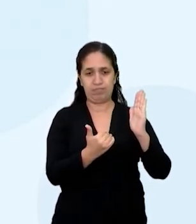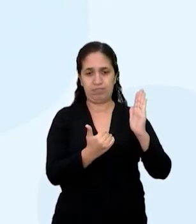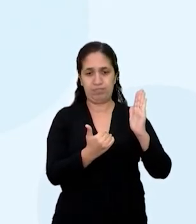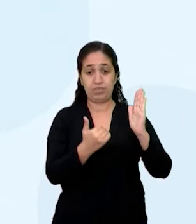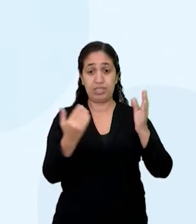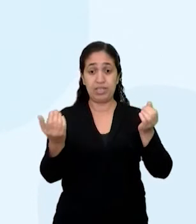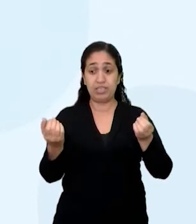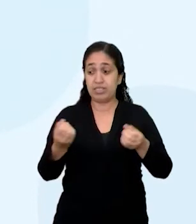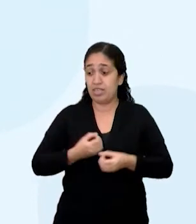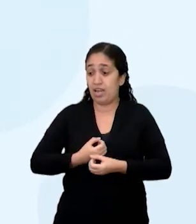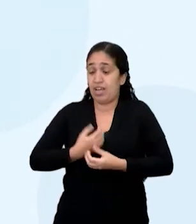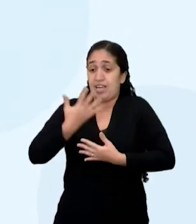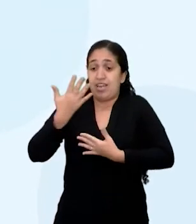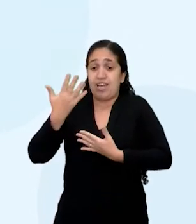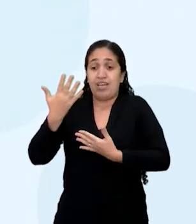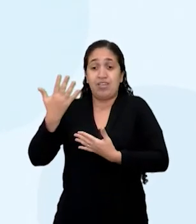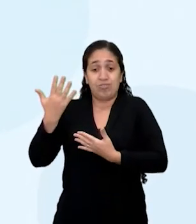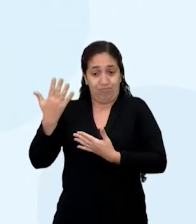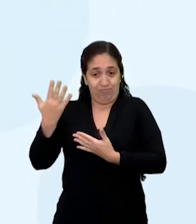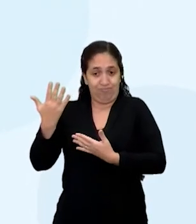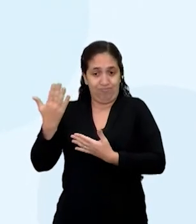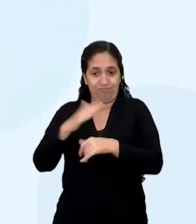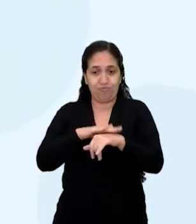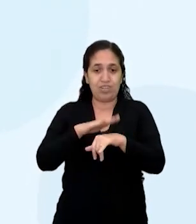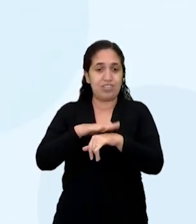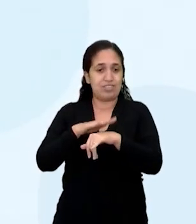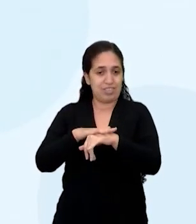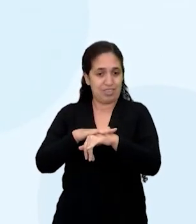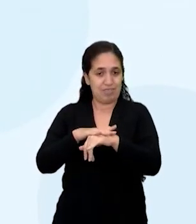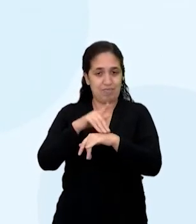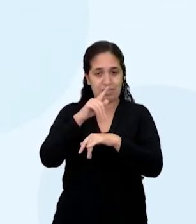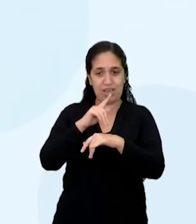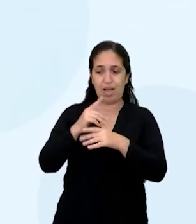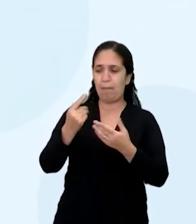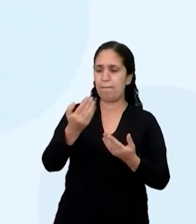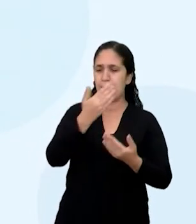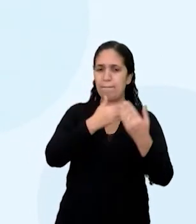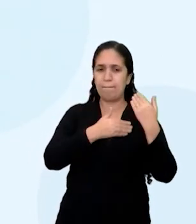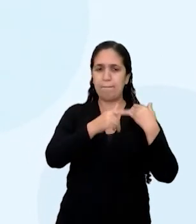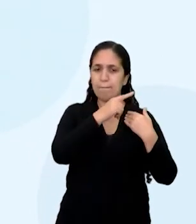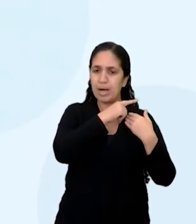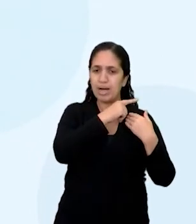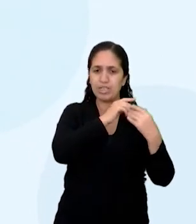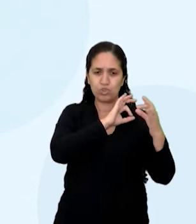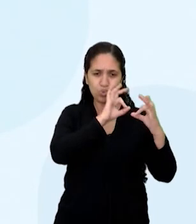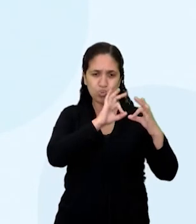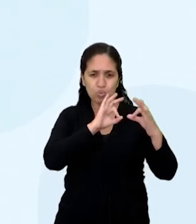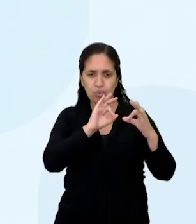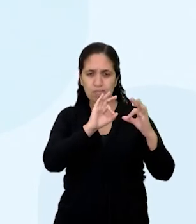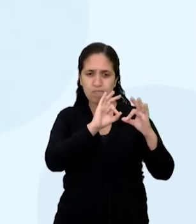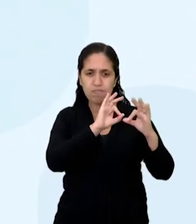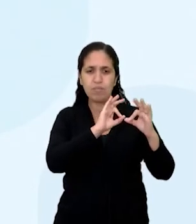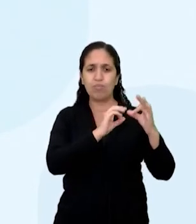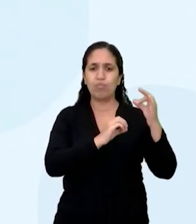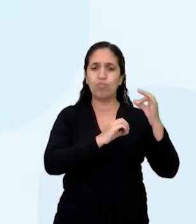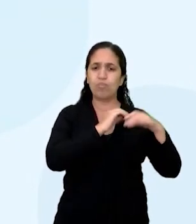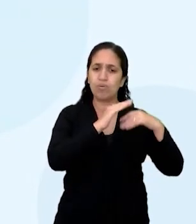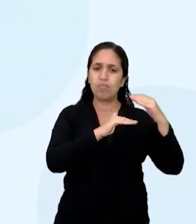sim improvisam ações baseados... É que eu vou grifar tudo, gente.